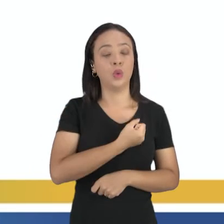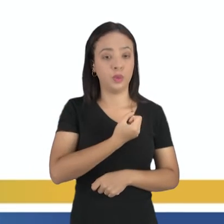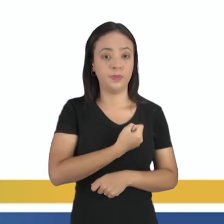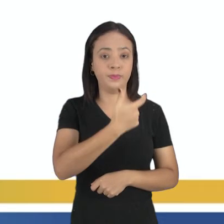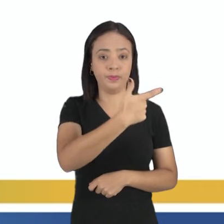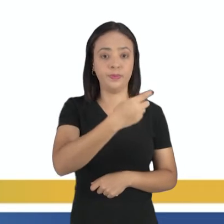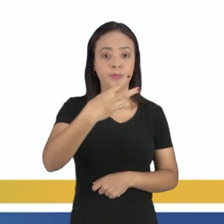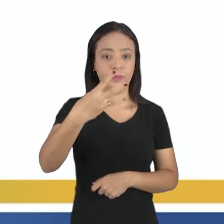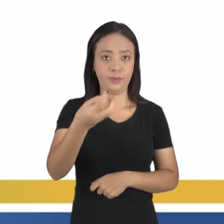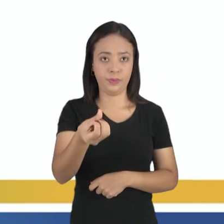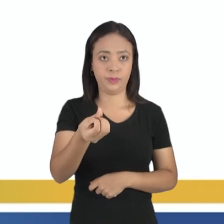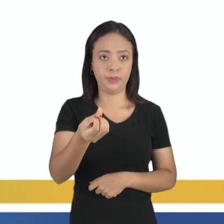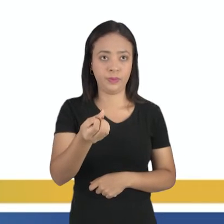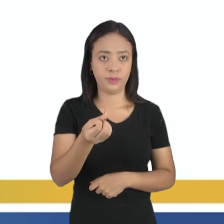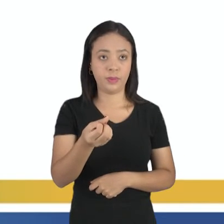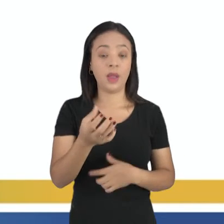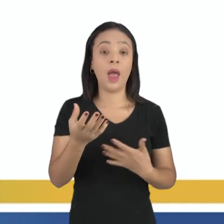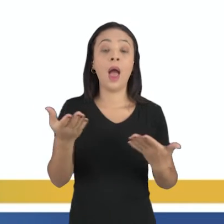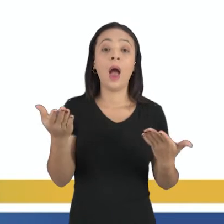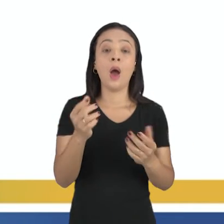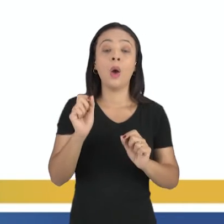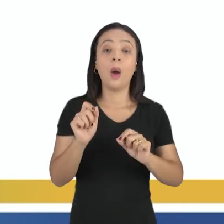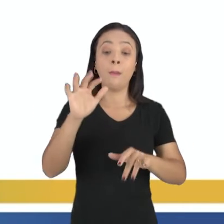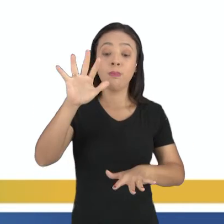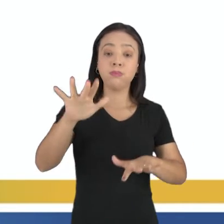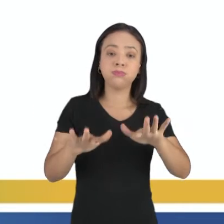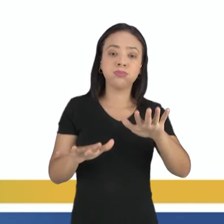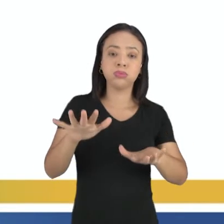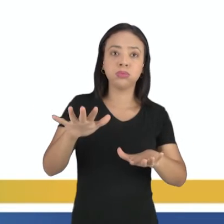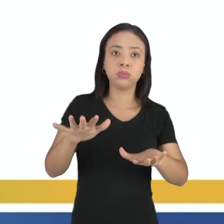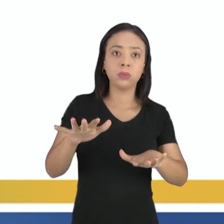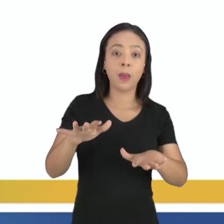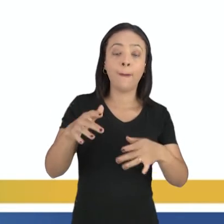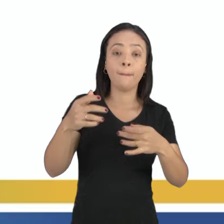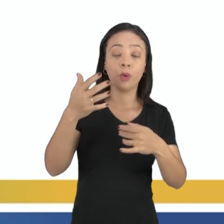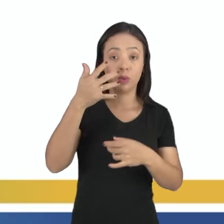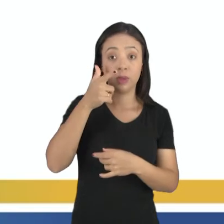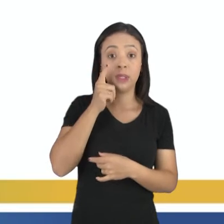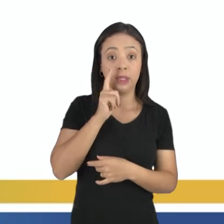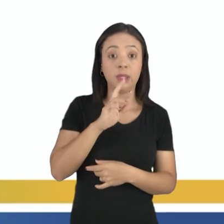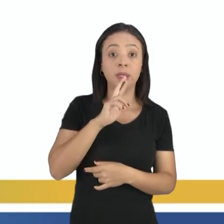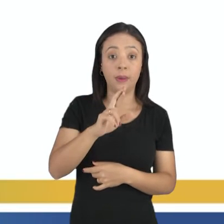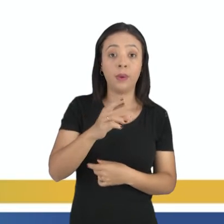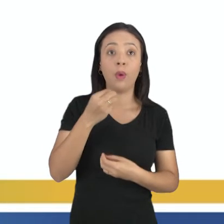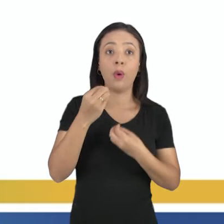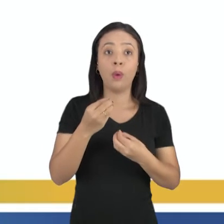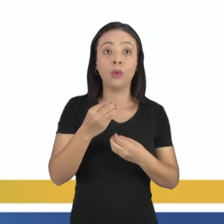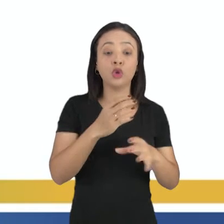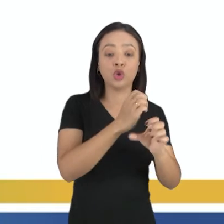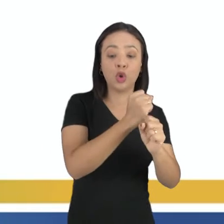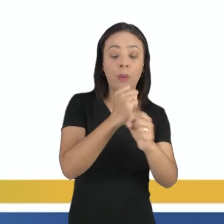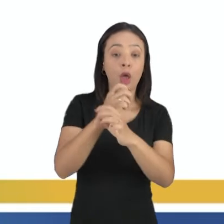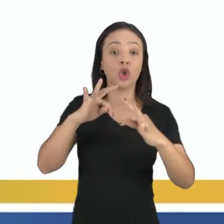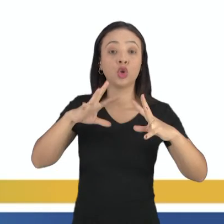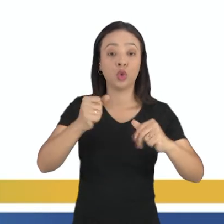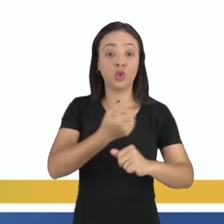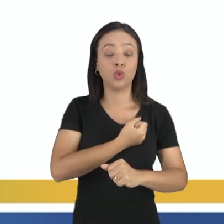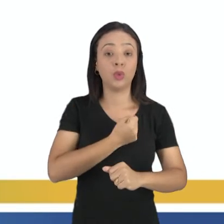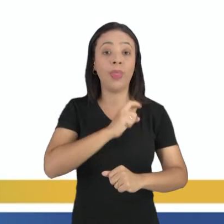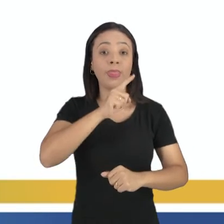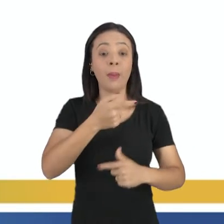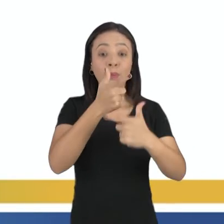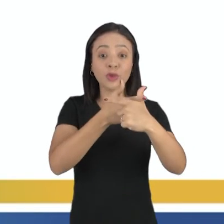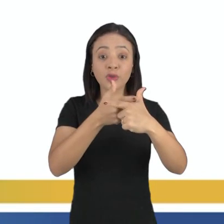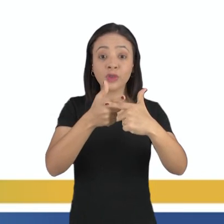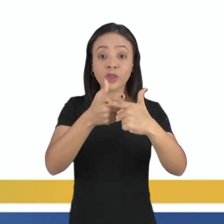236. Já a média, ela é obtida pela soma de todos os números, né? E dividindo o resultado pela